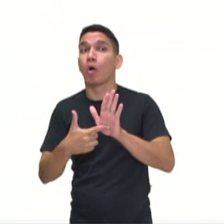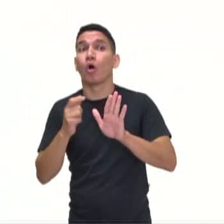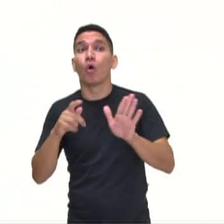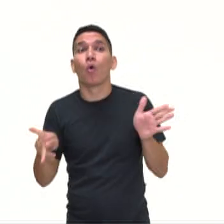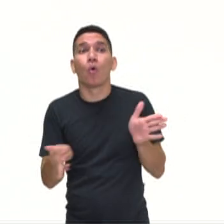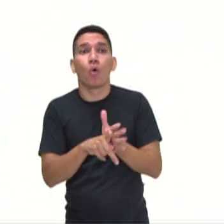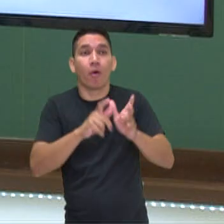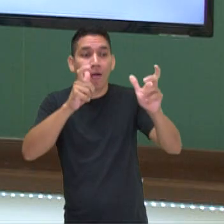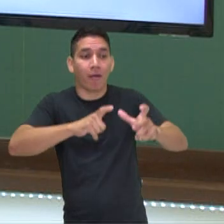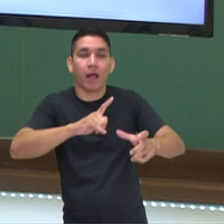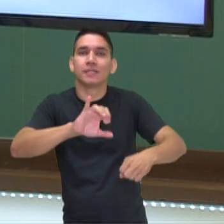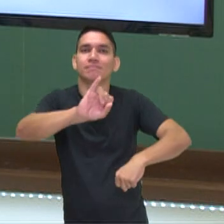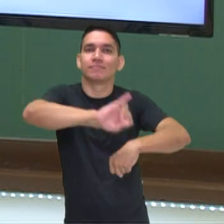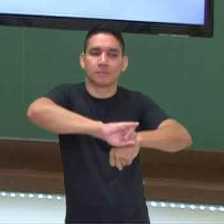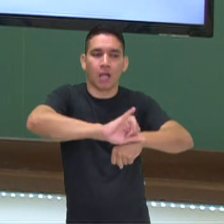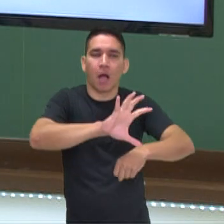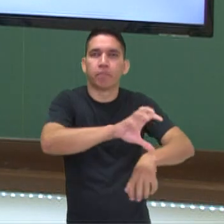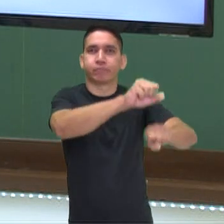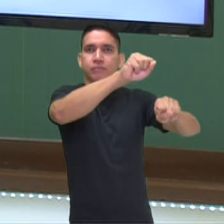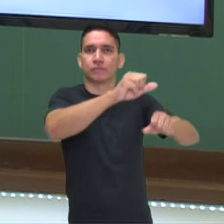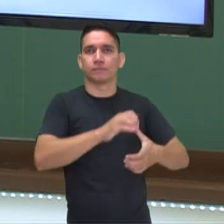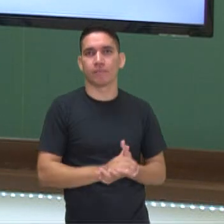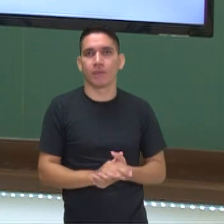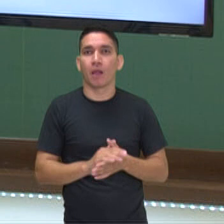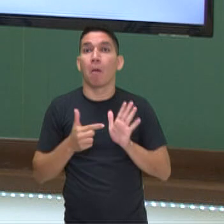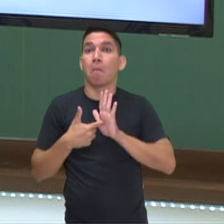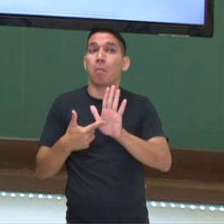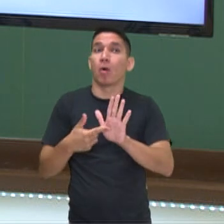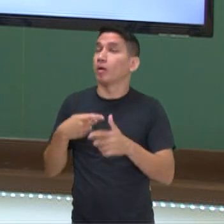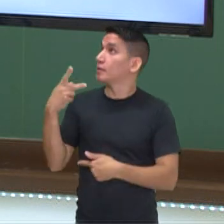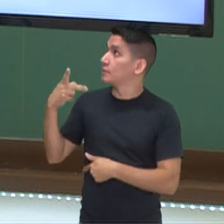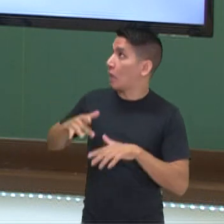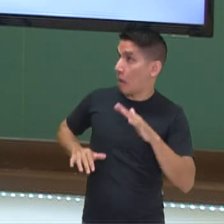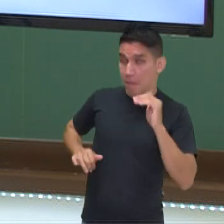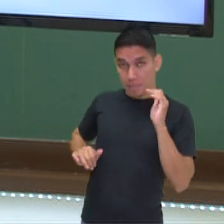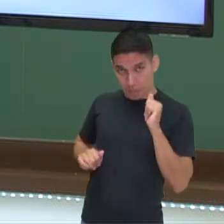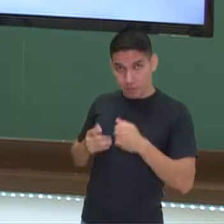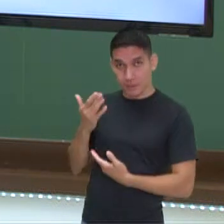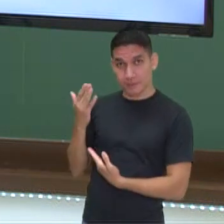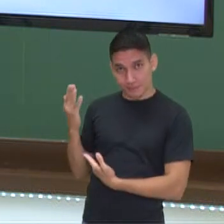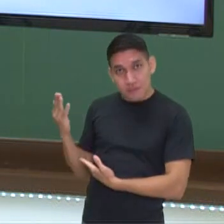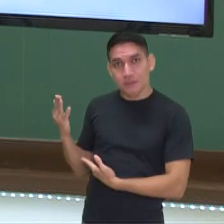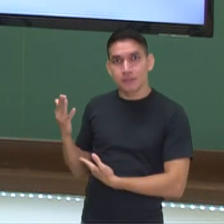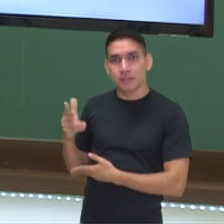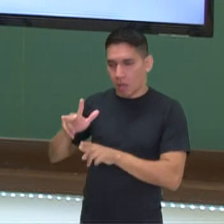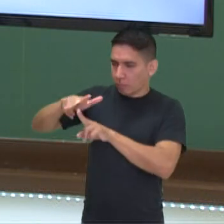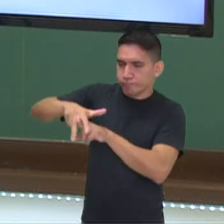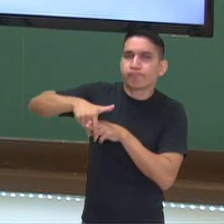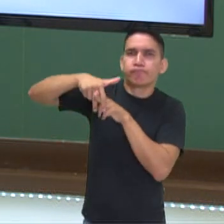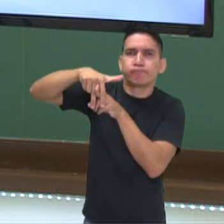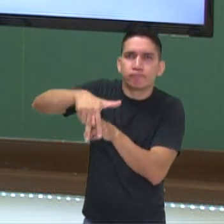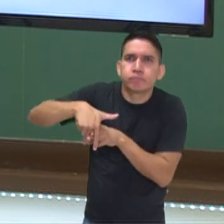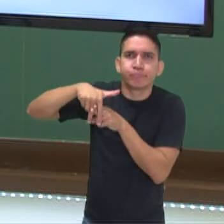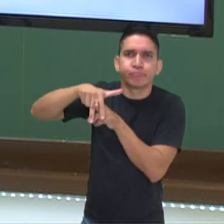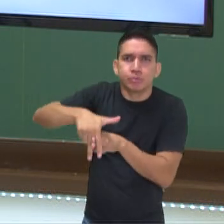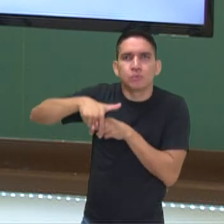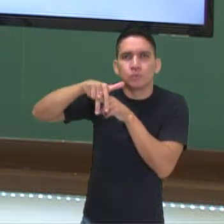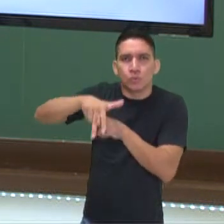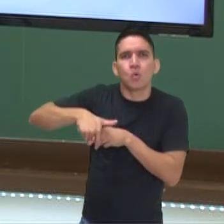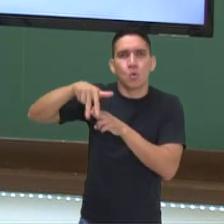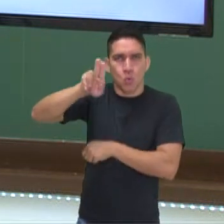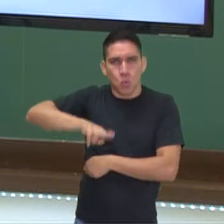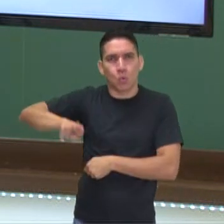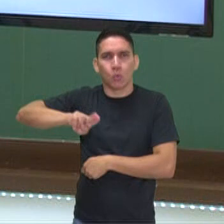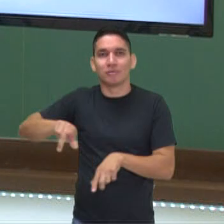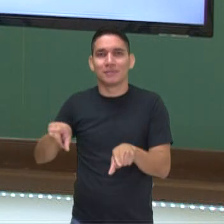Tenochtitlán. Então vejam que, né, a representação do espanhol aqui, do Hernán Cortés, sob o cavalo, né, a utilização dos cavalos,